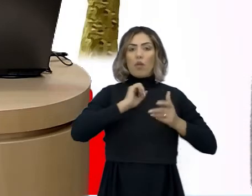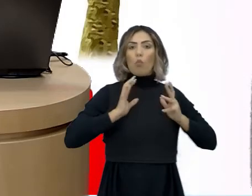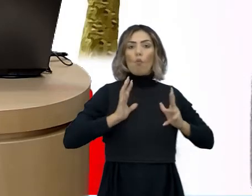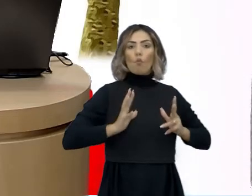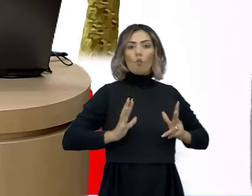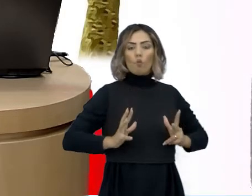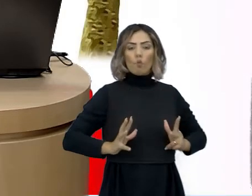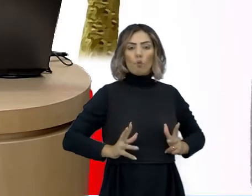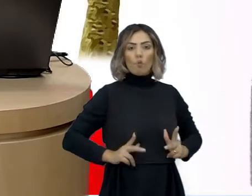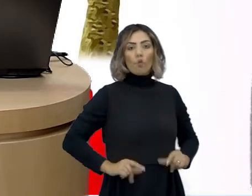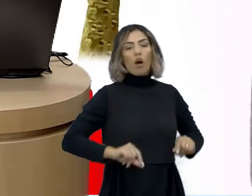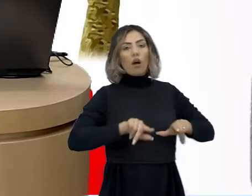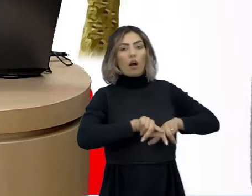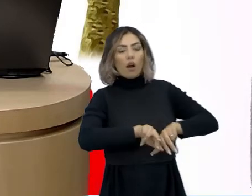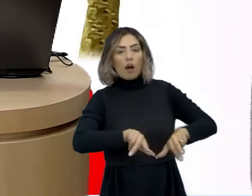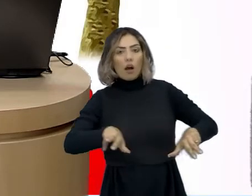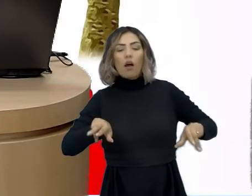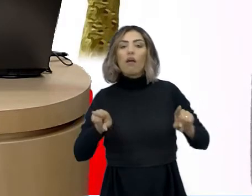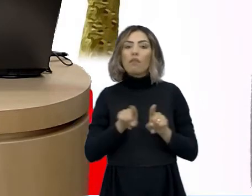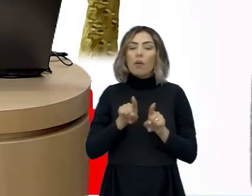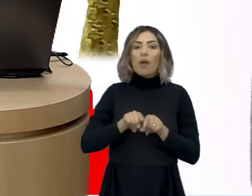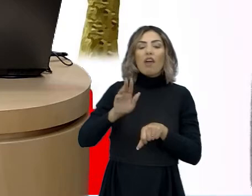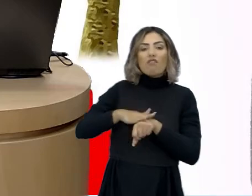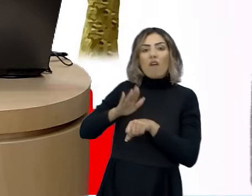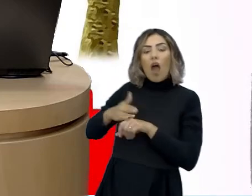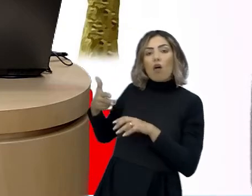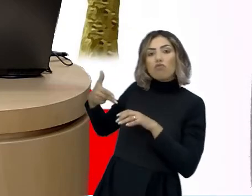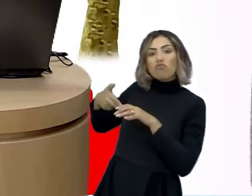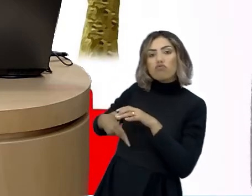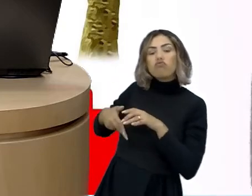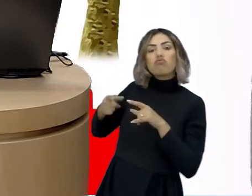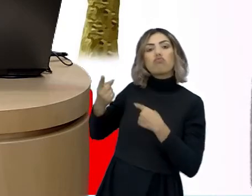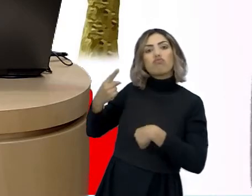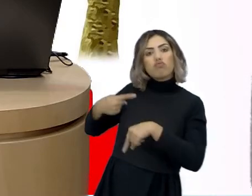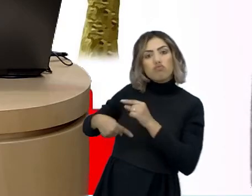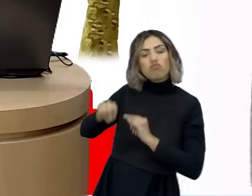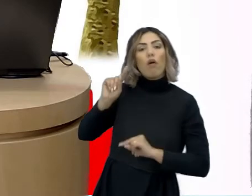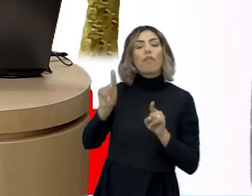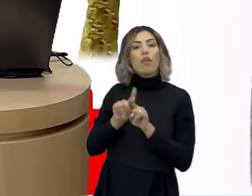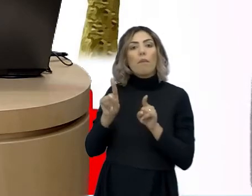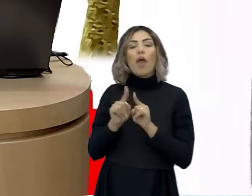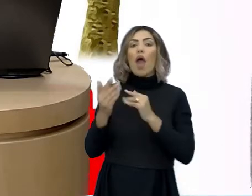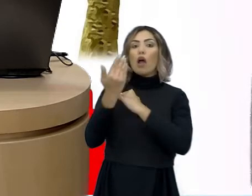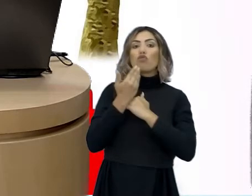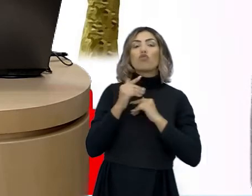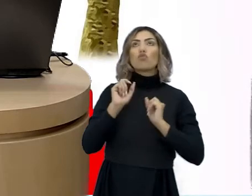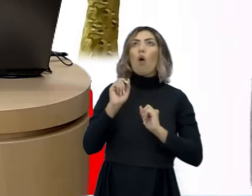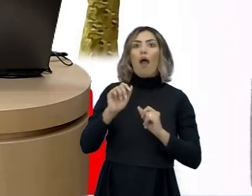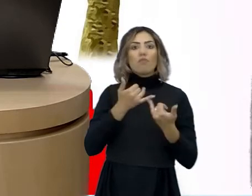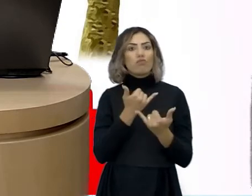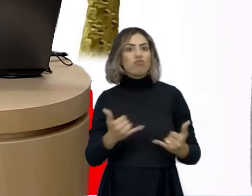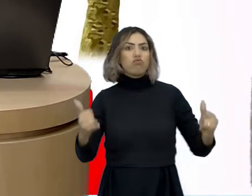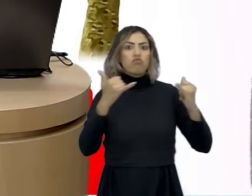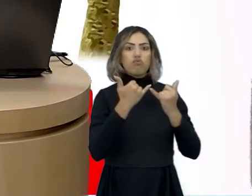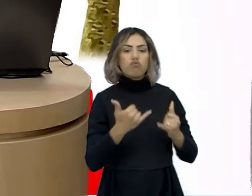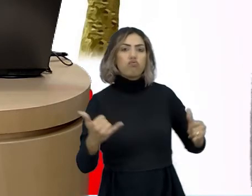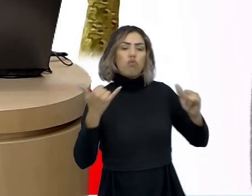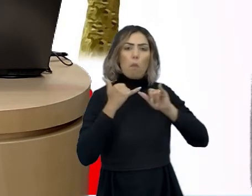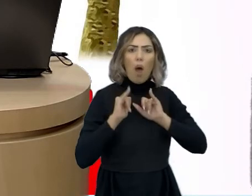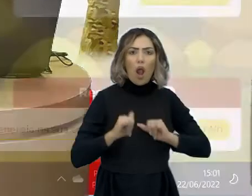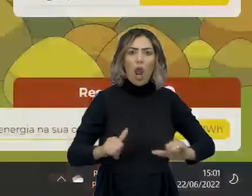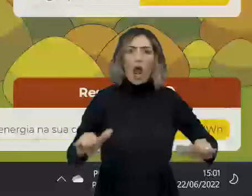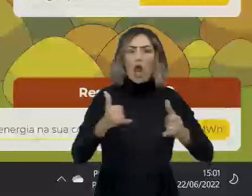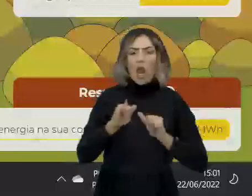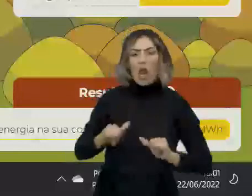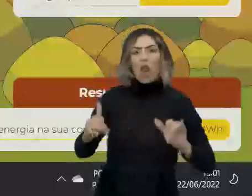né? Produzia combustíveis e ajudaria nas termoelétricas na produção de eletricidade. Mas aí seria qual tipo desses de usina? Seria